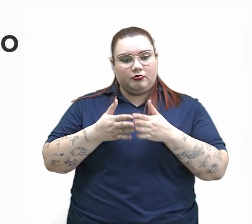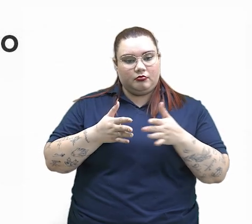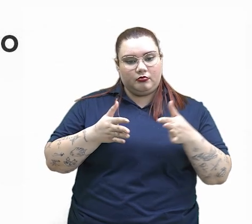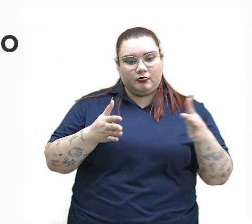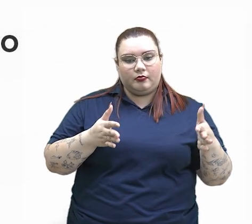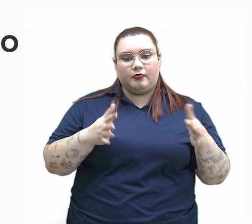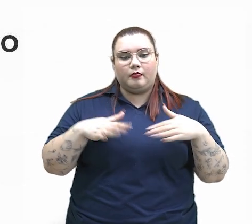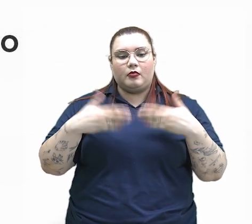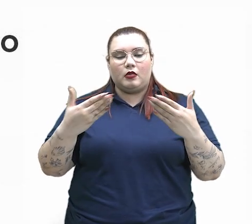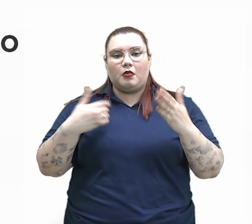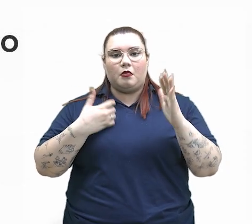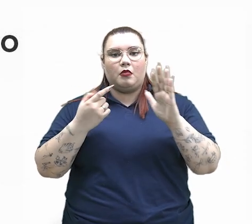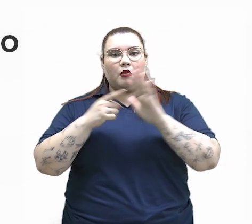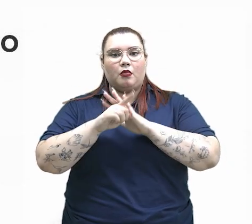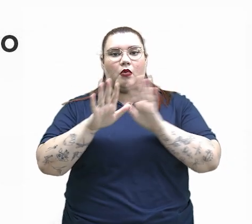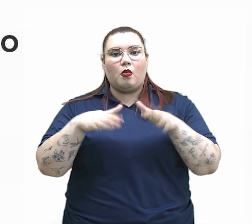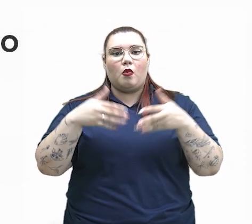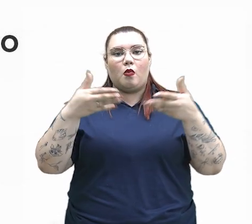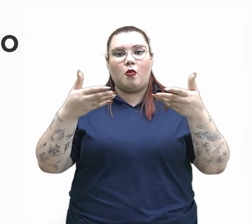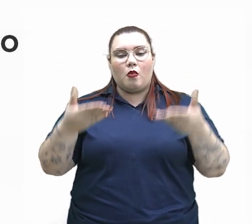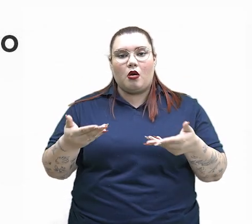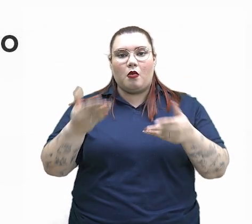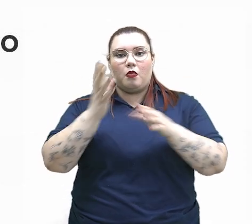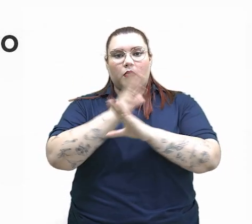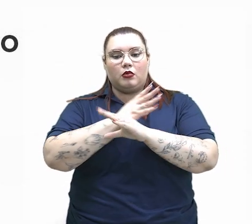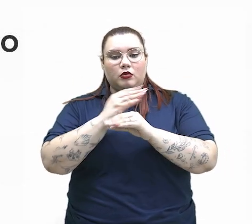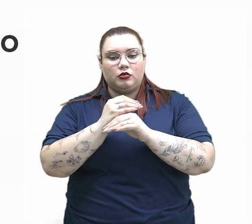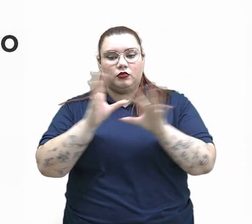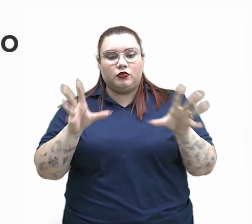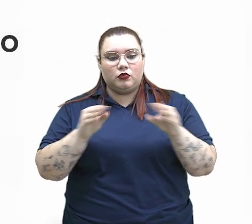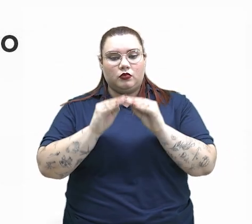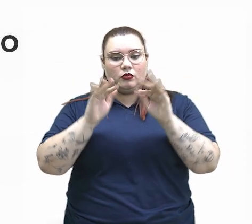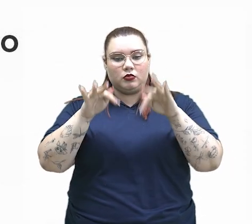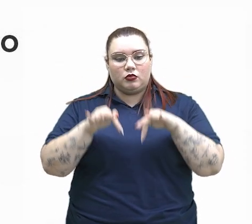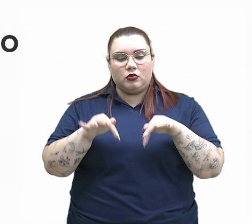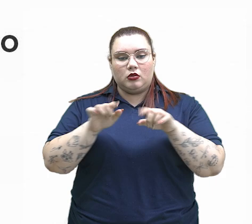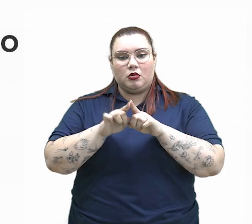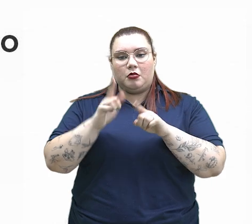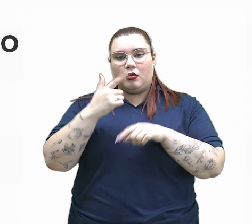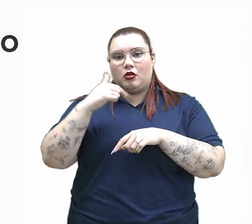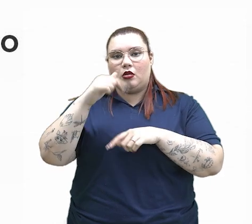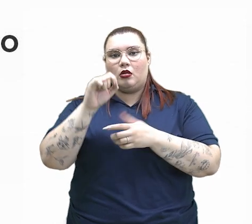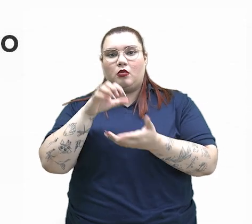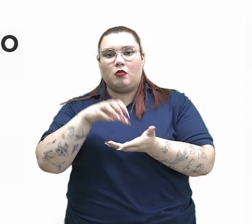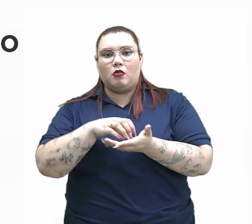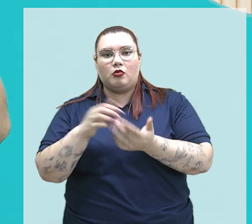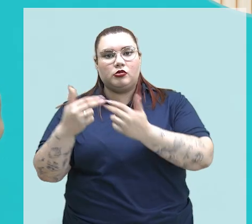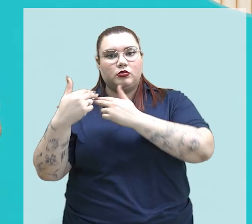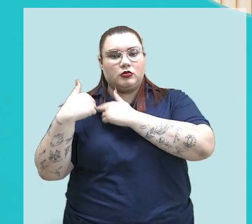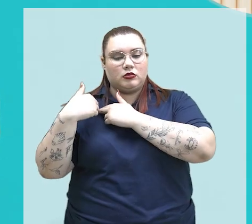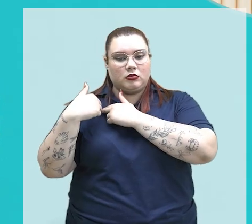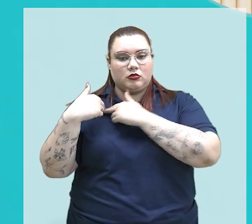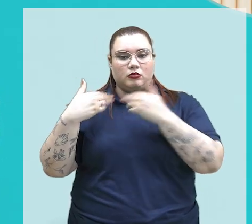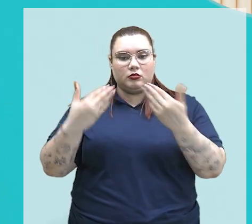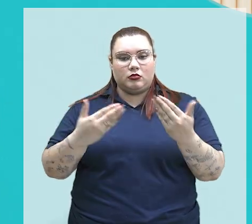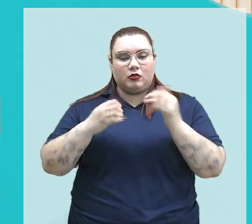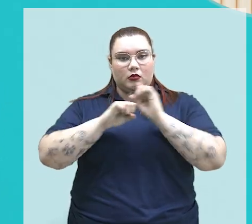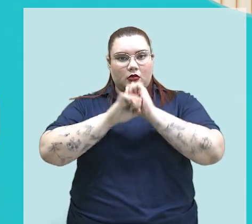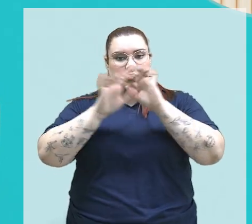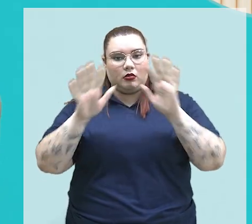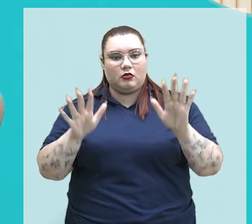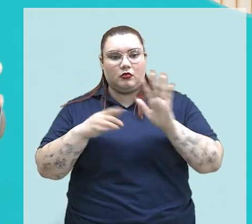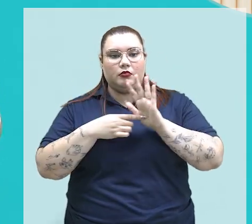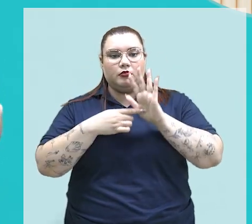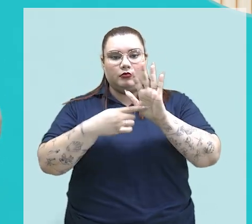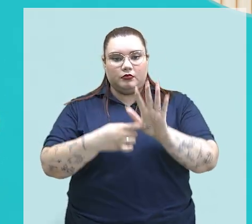né? E aí eu pergunto a vocês, qual é o conectivo de conclusão e quem é o agente, né? Tá bem claro isso aí